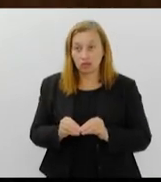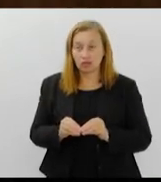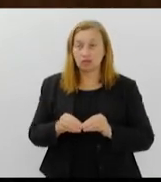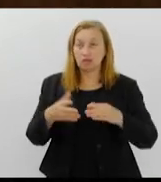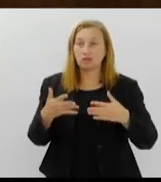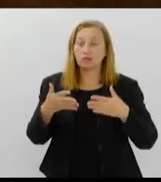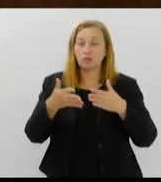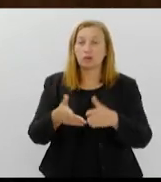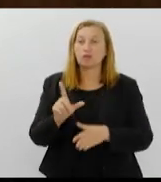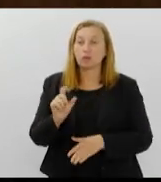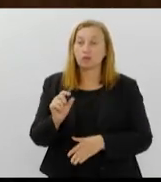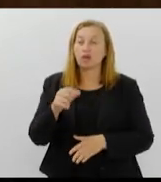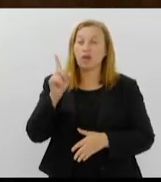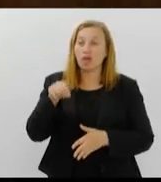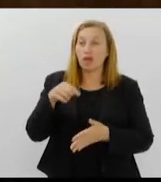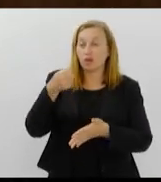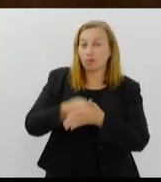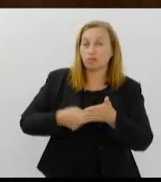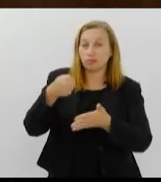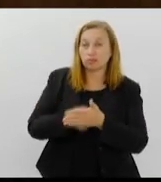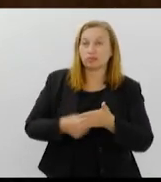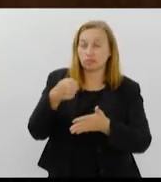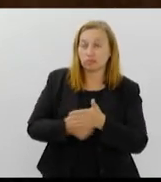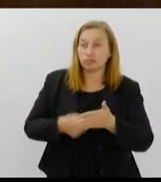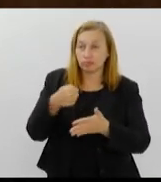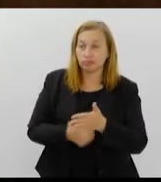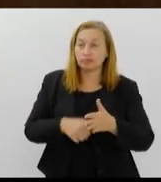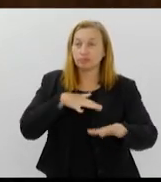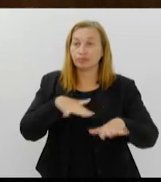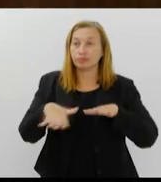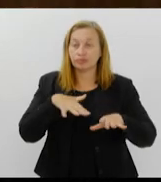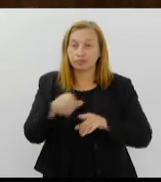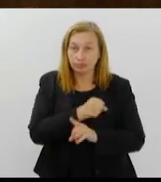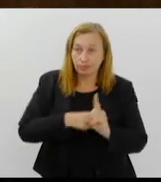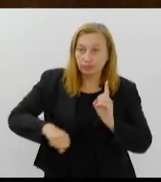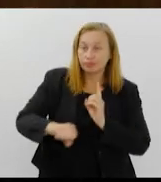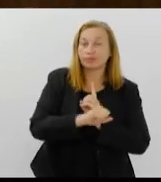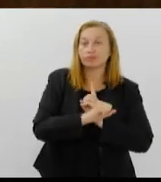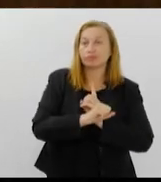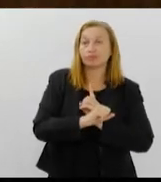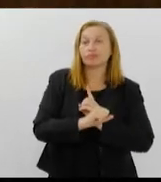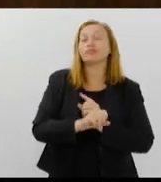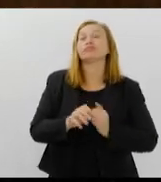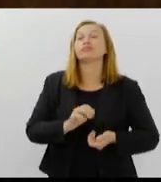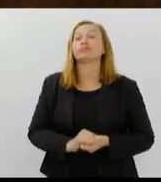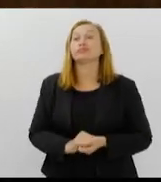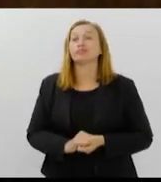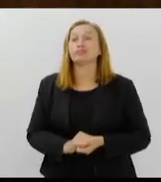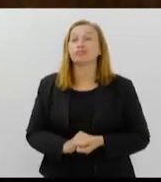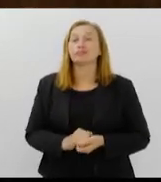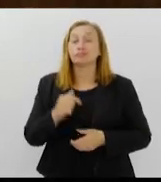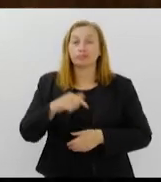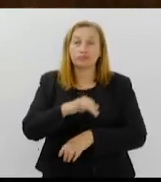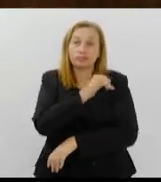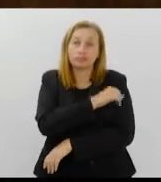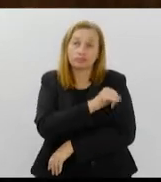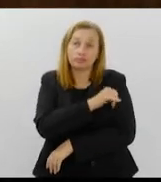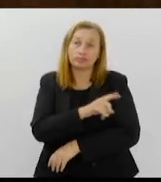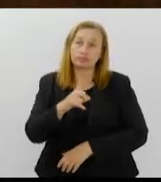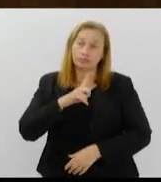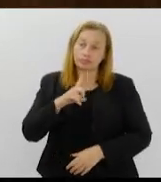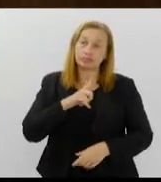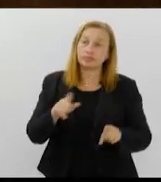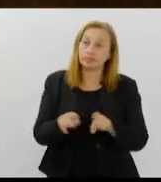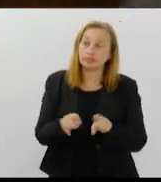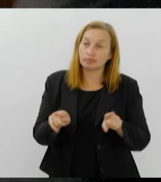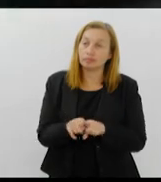que essa é uma luta incansável dos movimentos sociais, dos movimentos populares. Aqui no Rio de Janeiro, nós temos